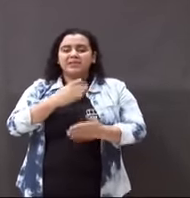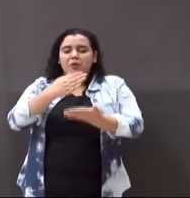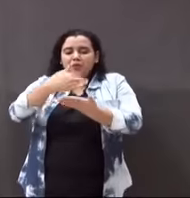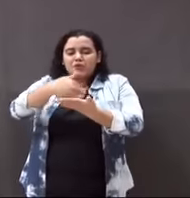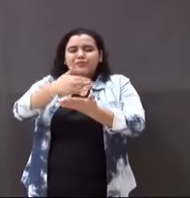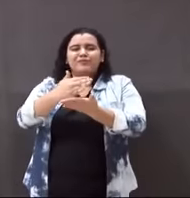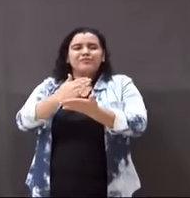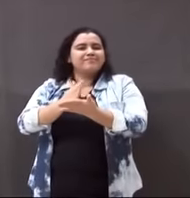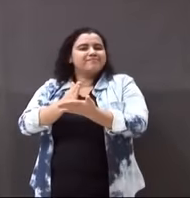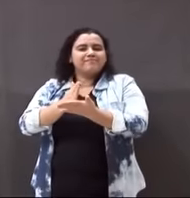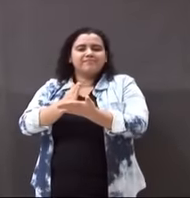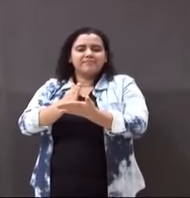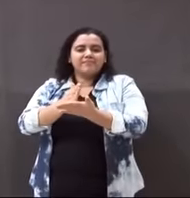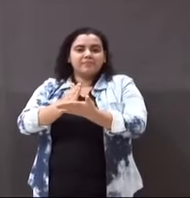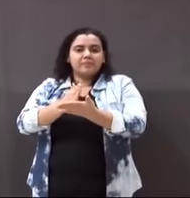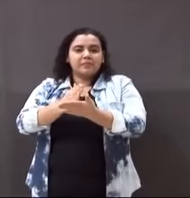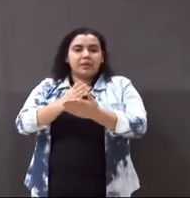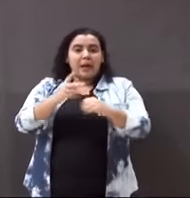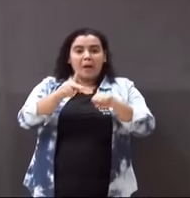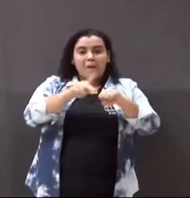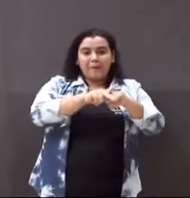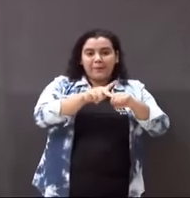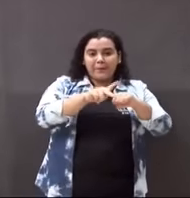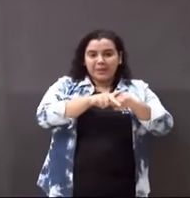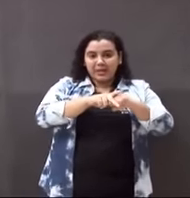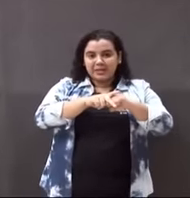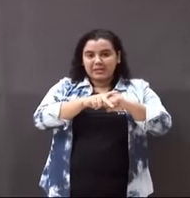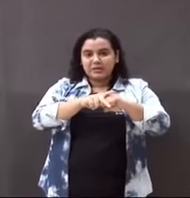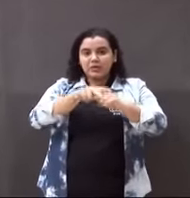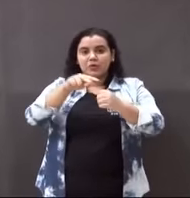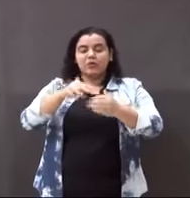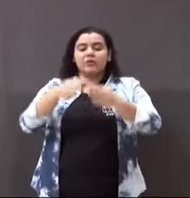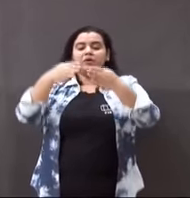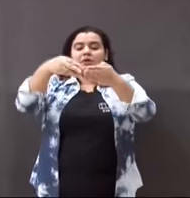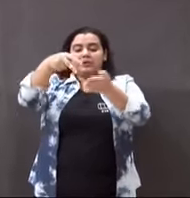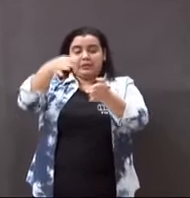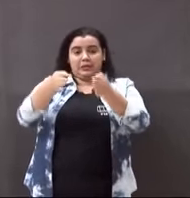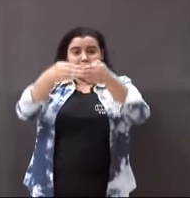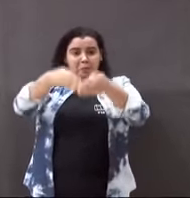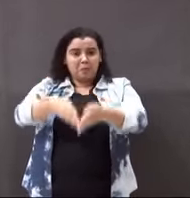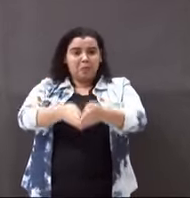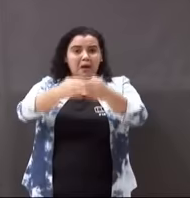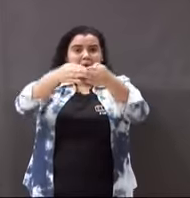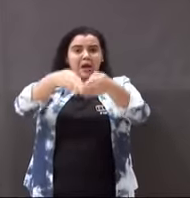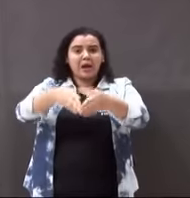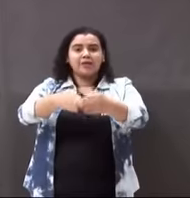Pedro estava afundando com bênção, com rede, com barco, com tudo.